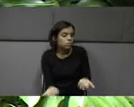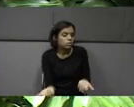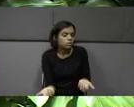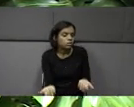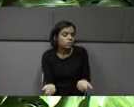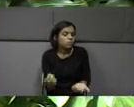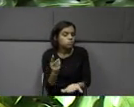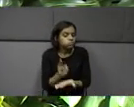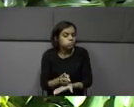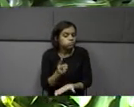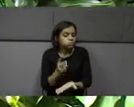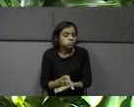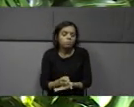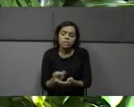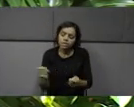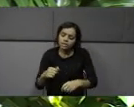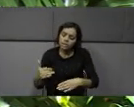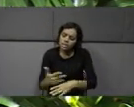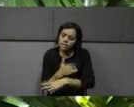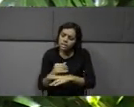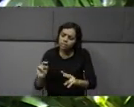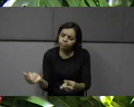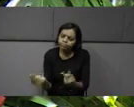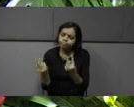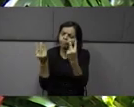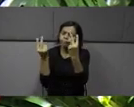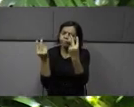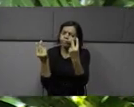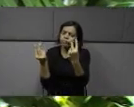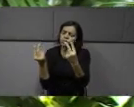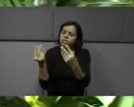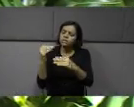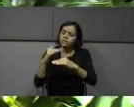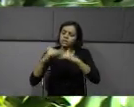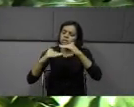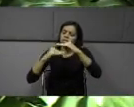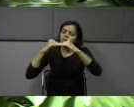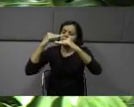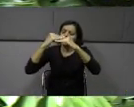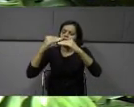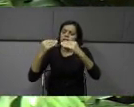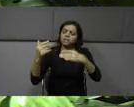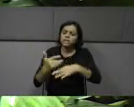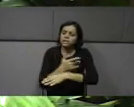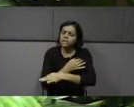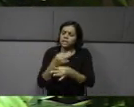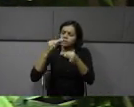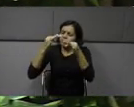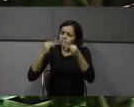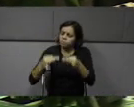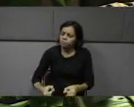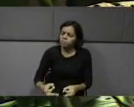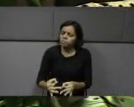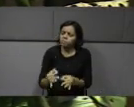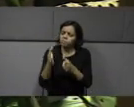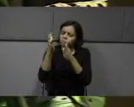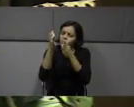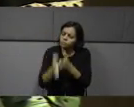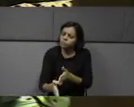reivindiquem a sociedade que construir uma cidade de forma equitativa justo horizontal